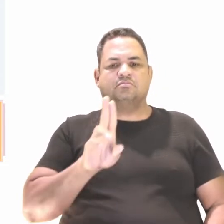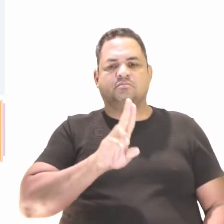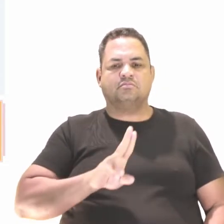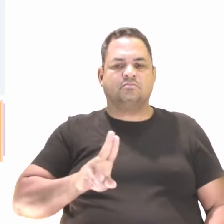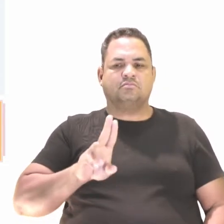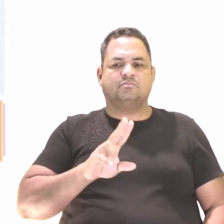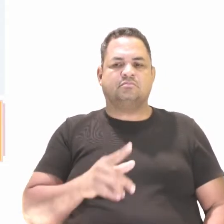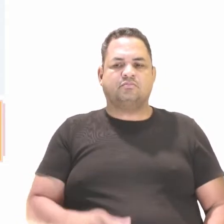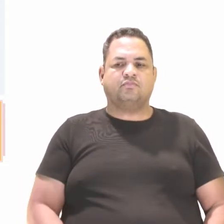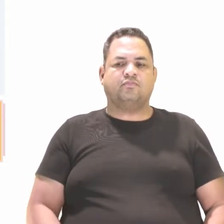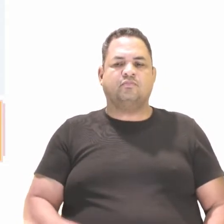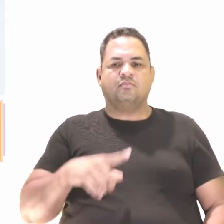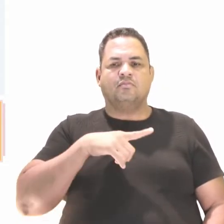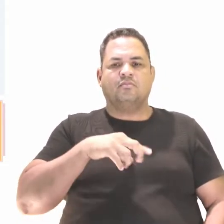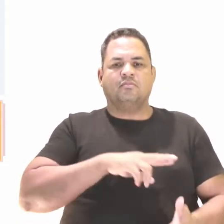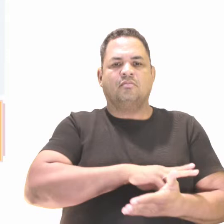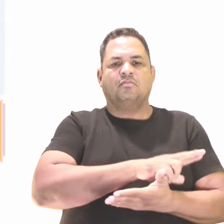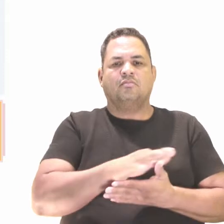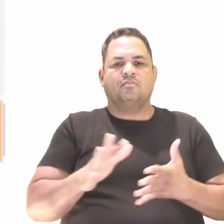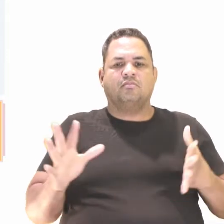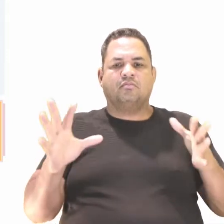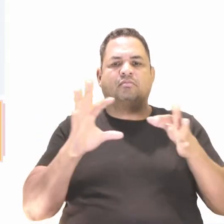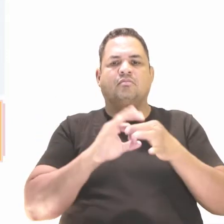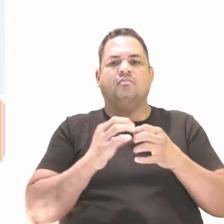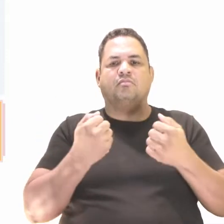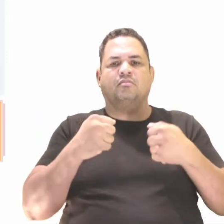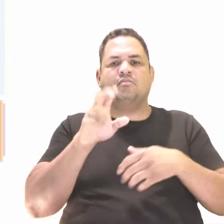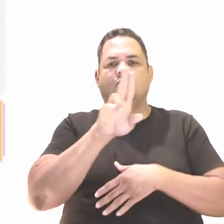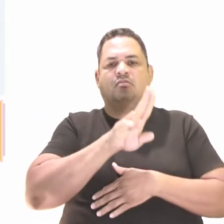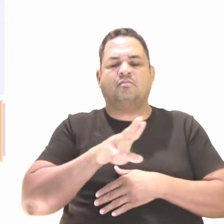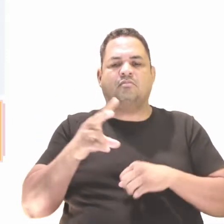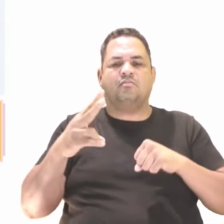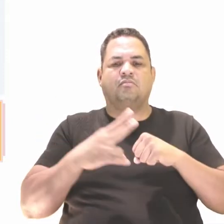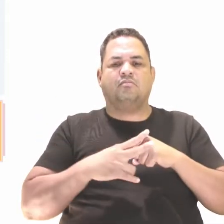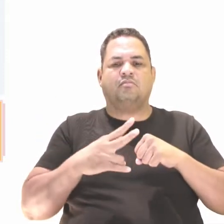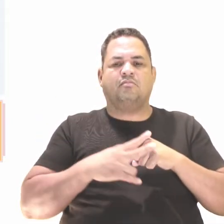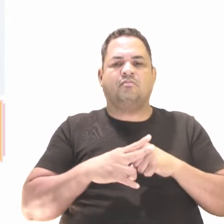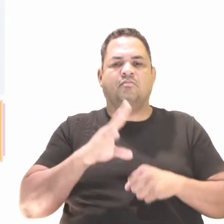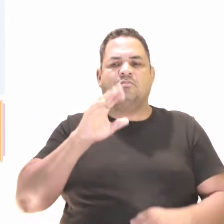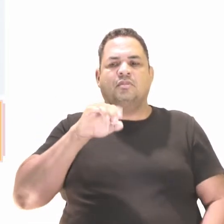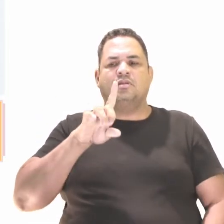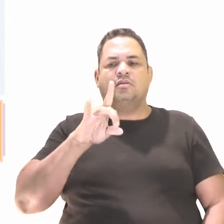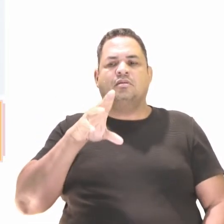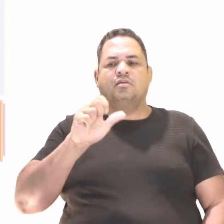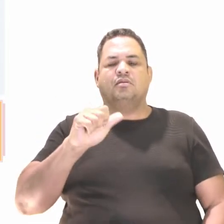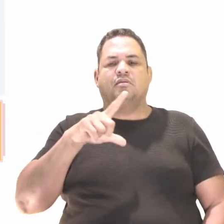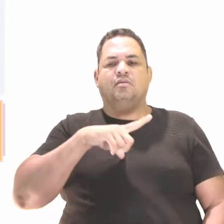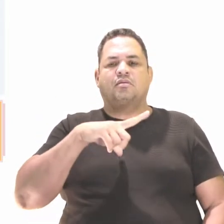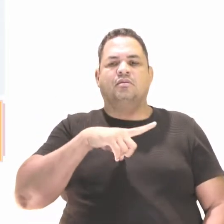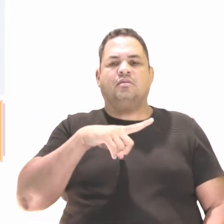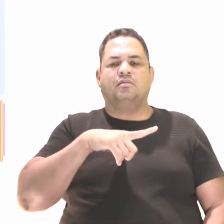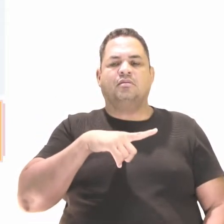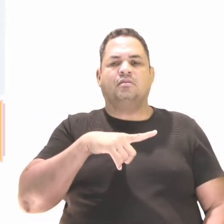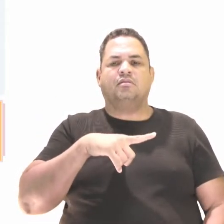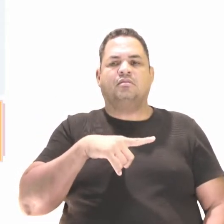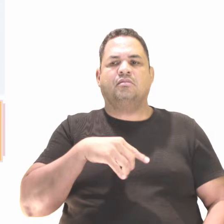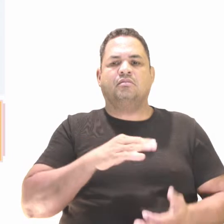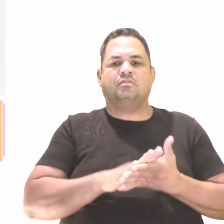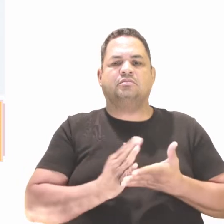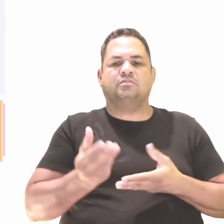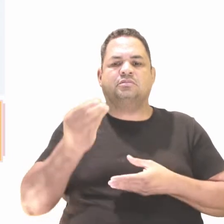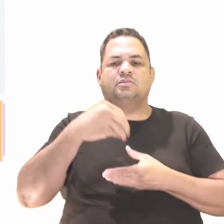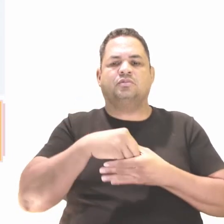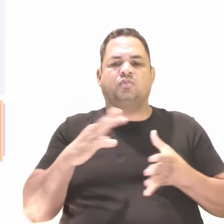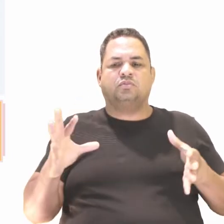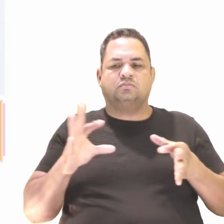nessas situações. Tem vários contextos onde você pode usar esse verbo modal. Não se prenda só isso, porque a gente tem que colocar um contexto